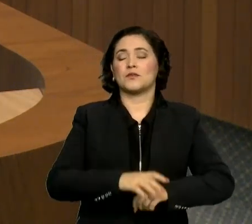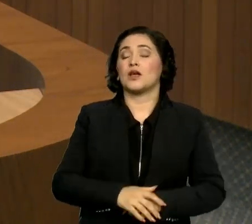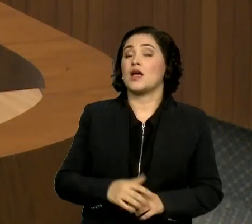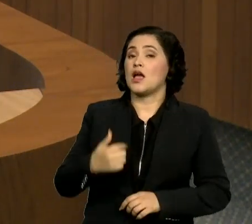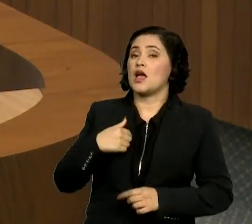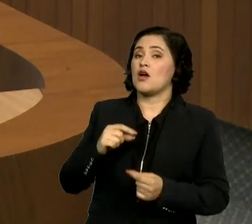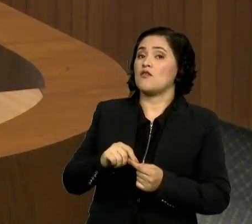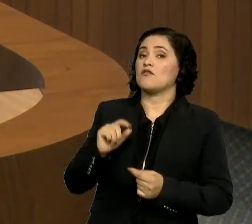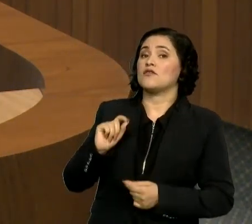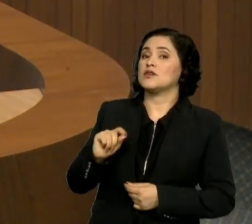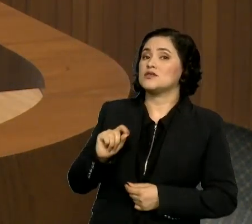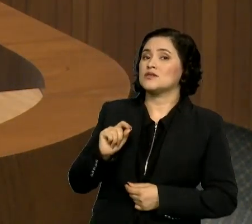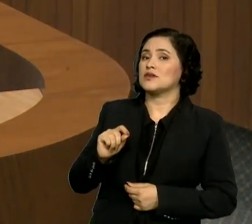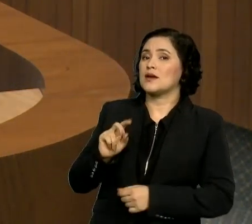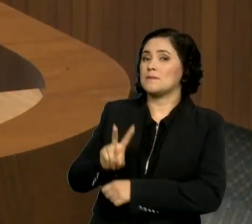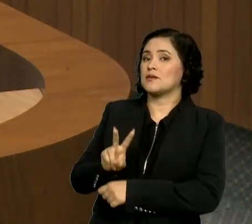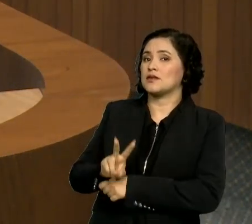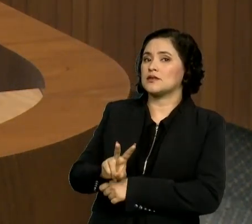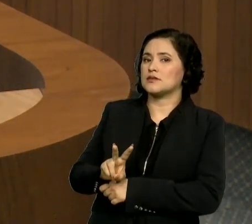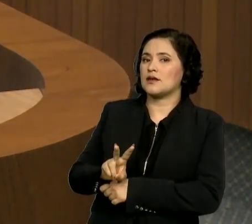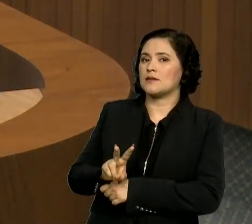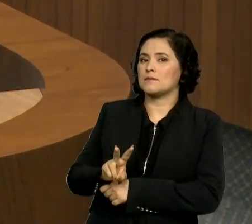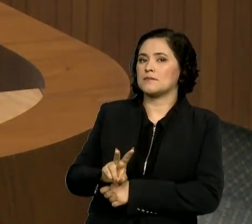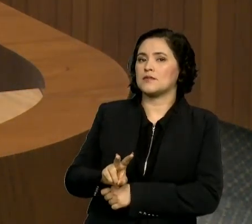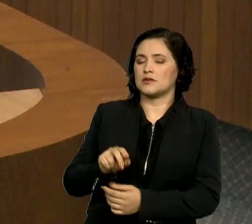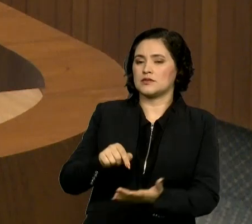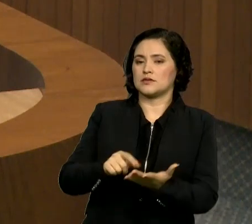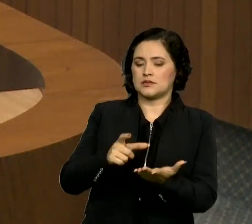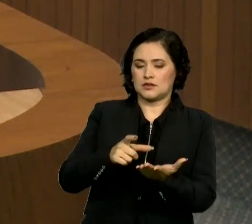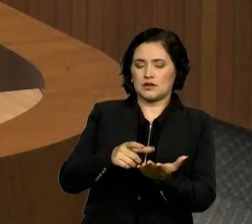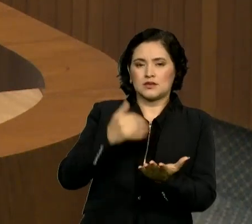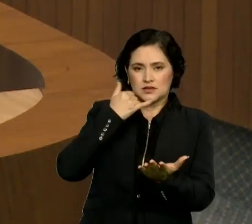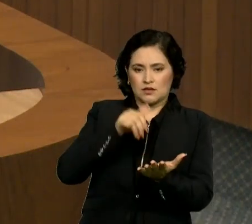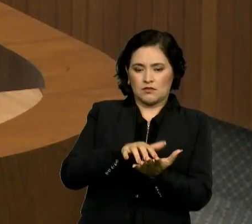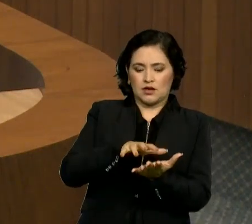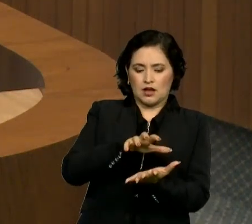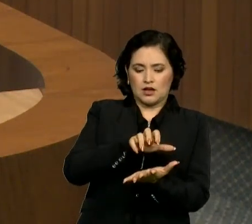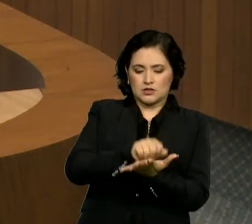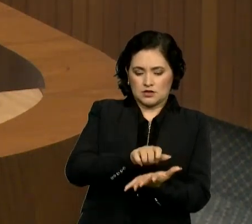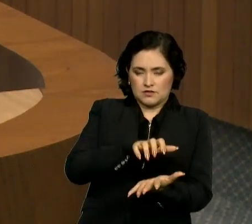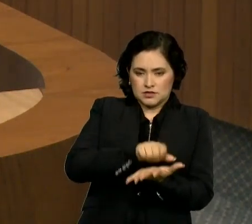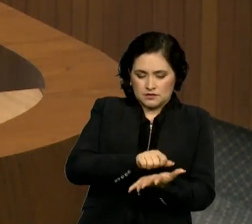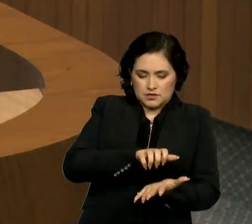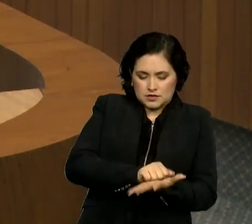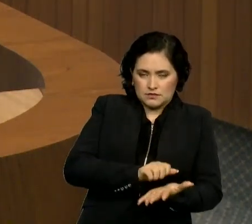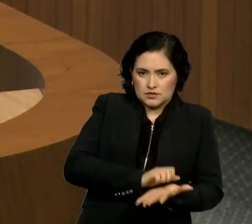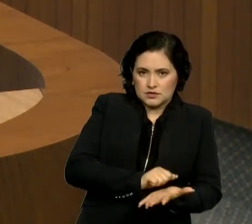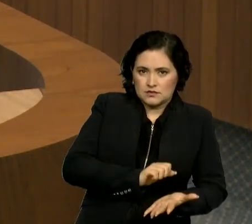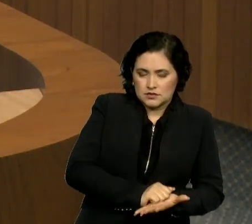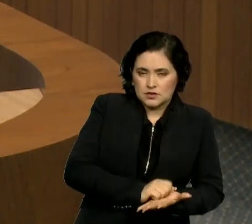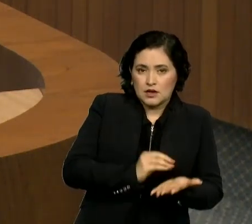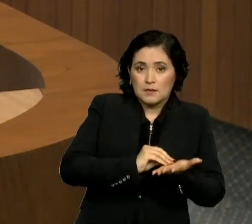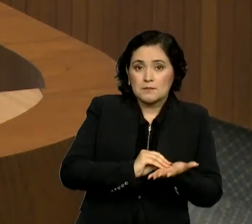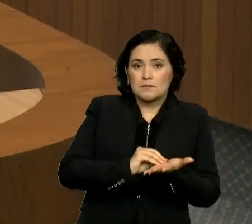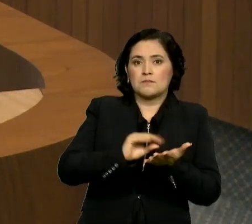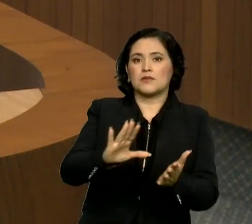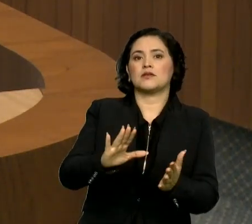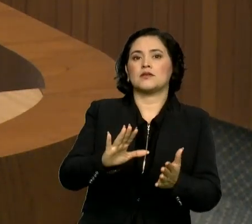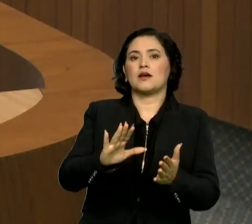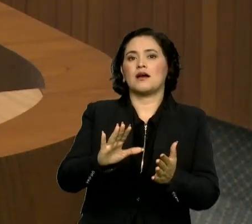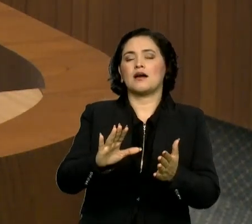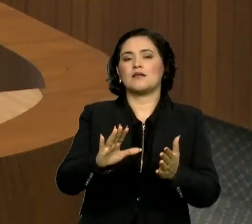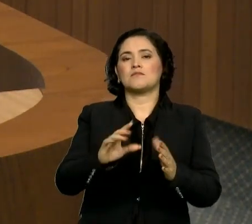a ela. Printei tudo e vou encaminhar para a delegacia da mulher, para a Casa da Mulher Brasileira, para que